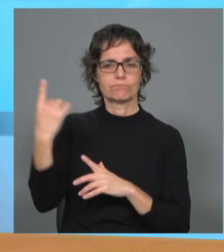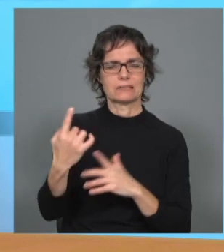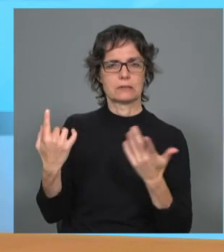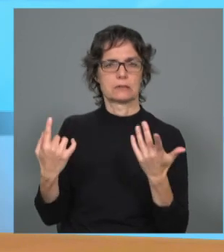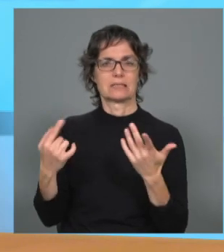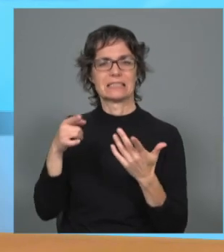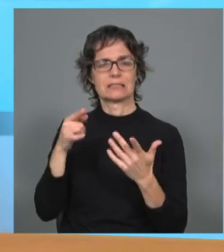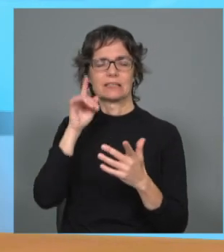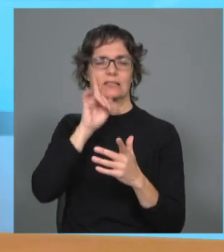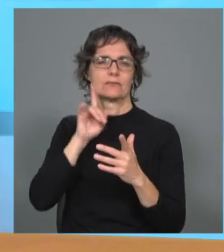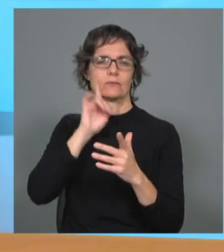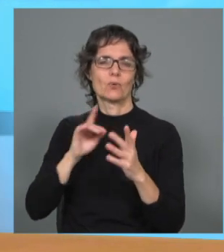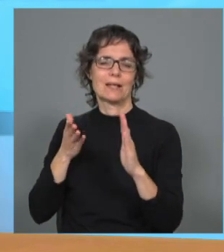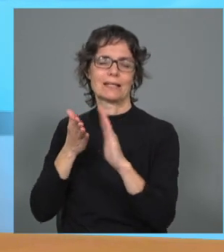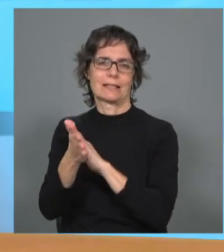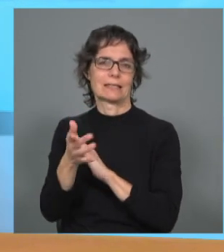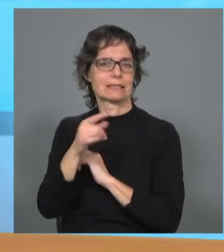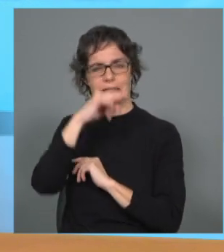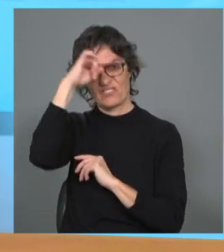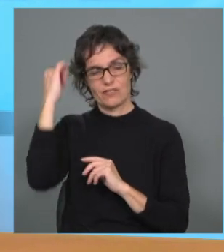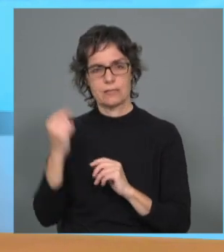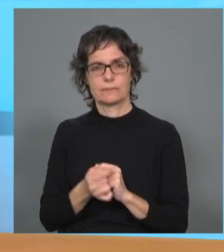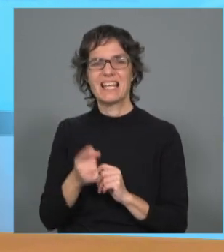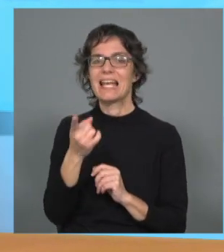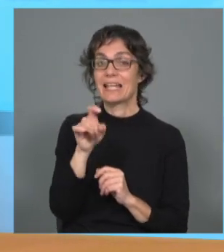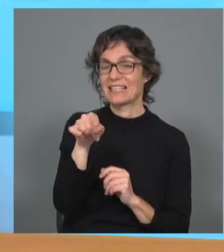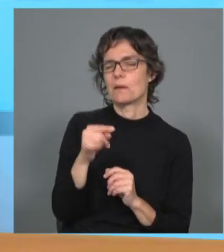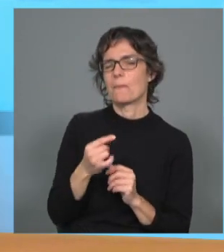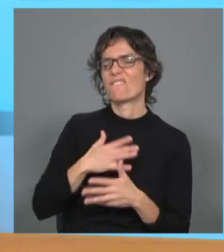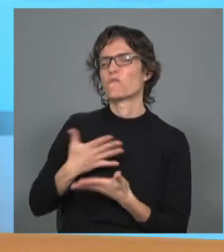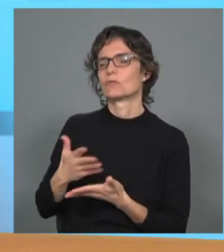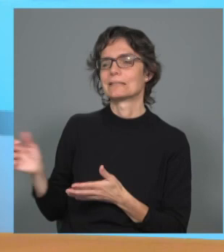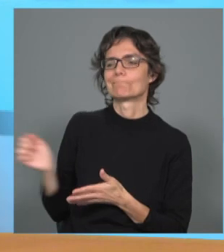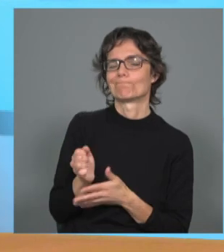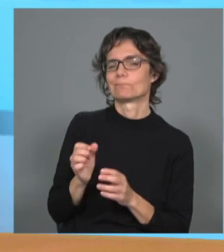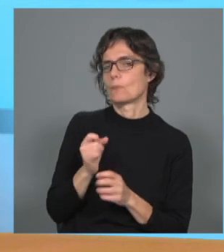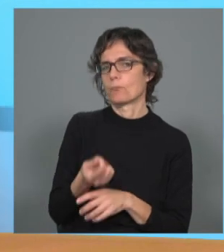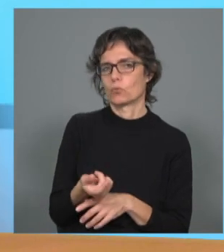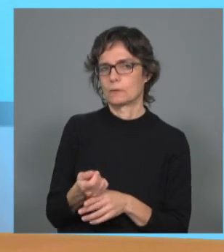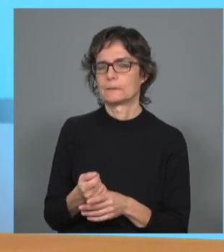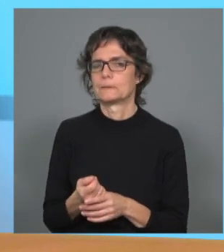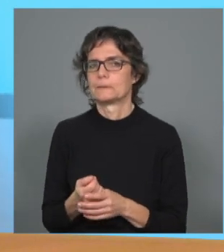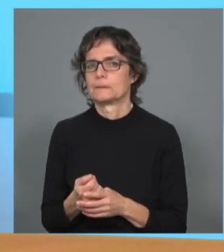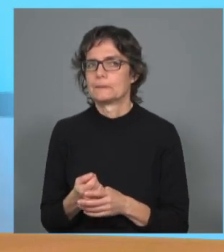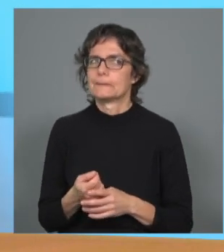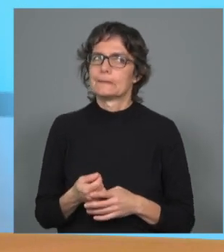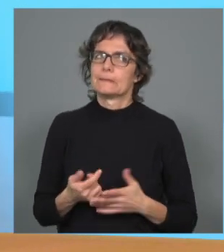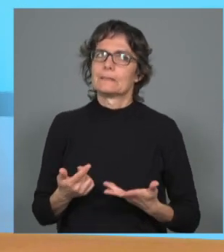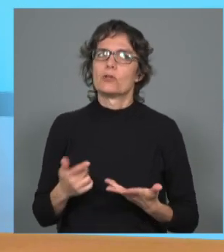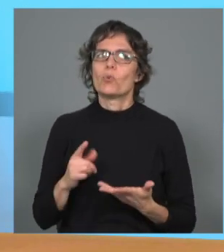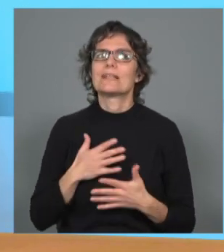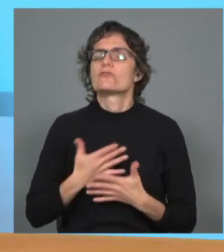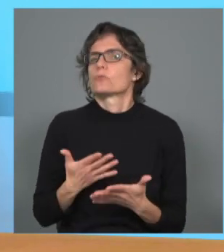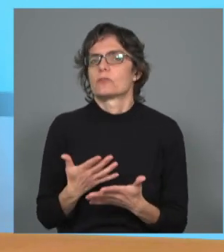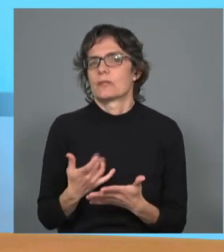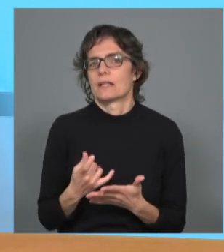entrar. Ou é mais difícil encontrar disponibilidades também? É mais difícil encontrar, não diria